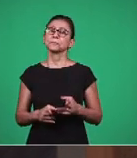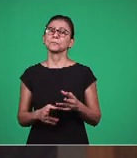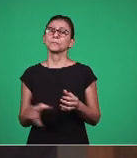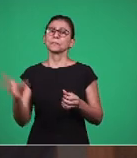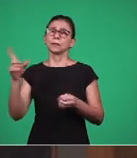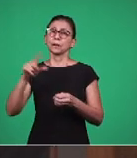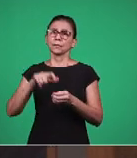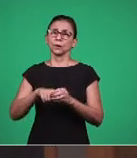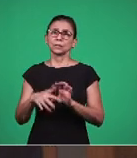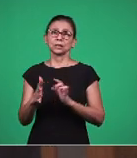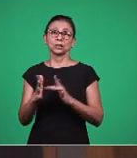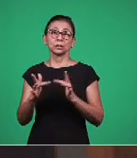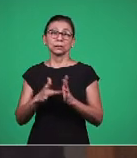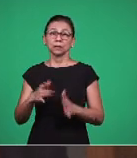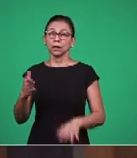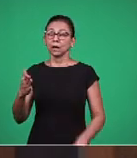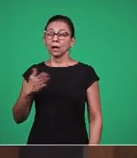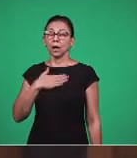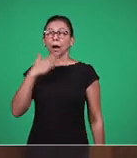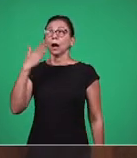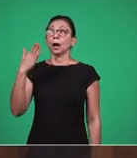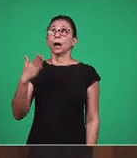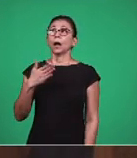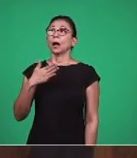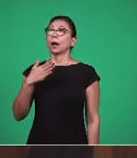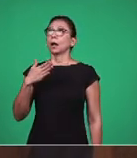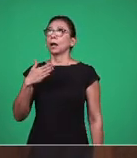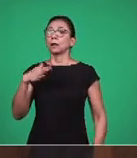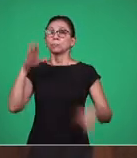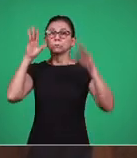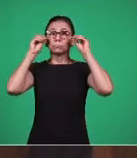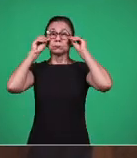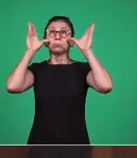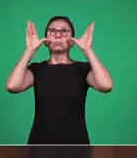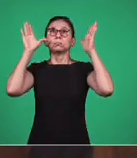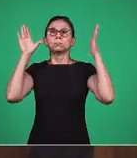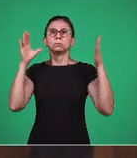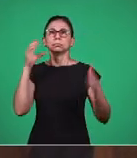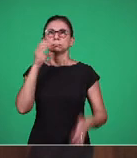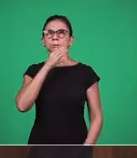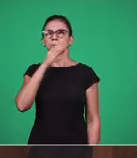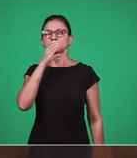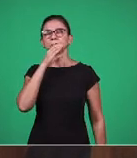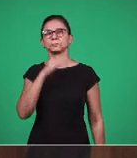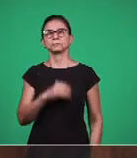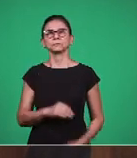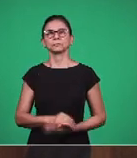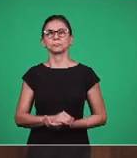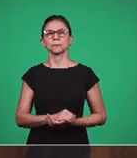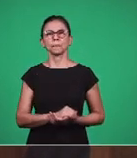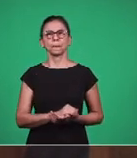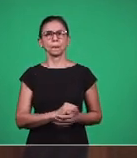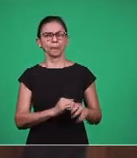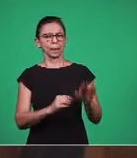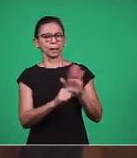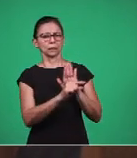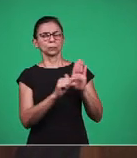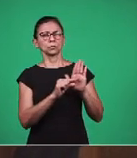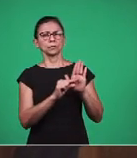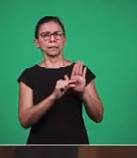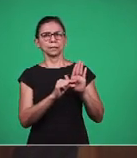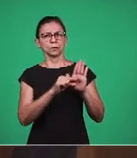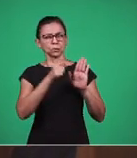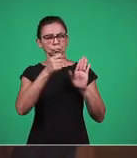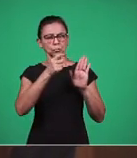uma surpresa. Surpresa. Então diz assim, aí no verso seguinte, assim, que horas ele vem? Qual é a